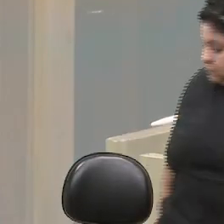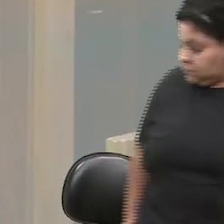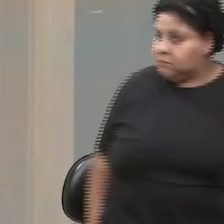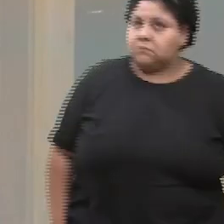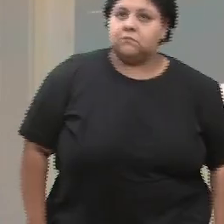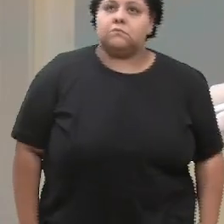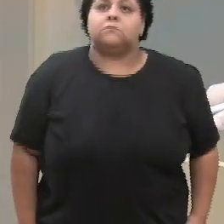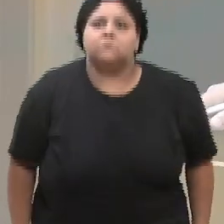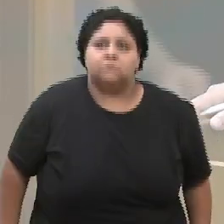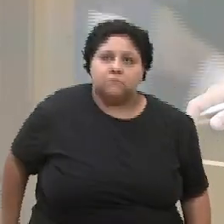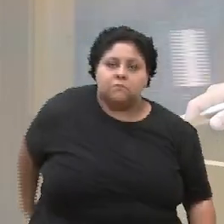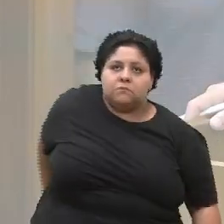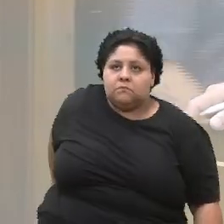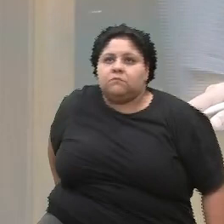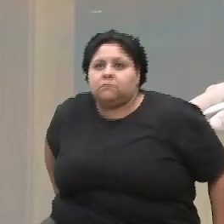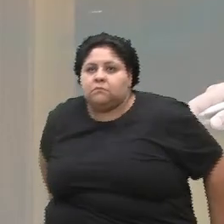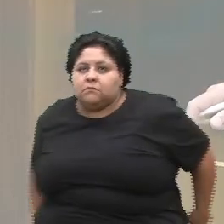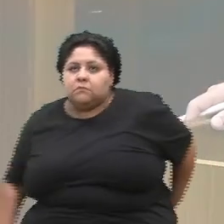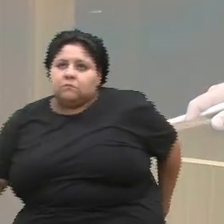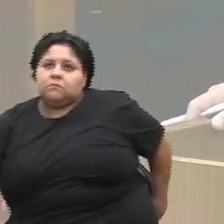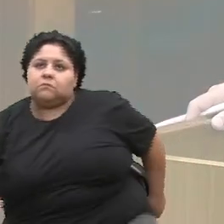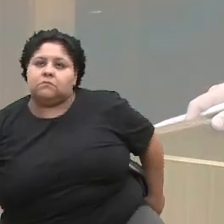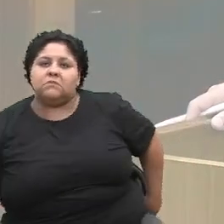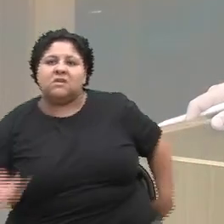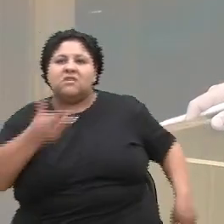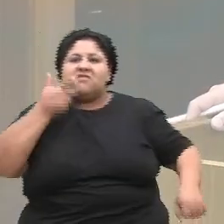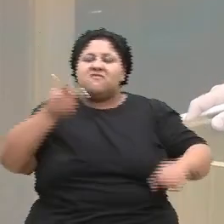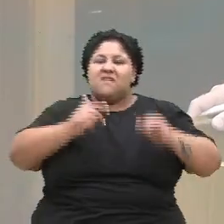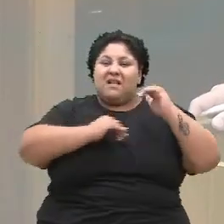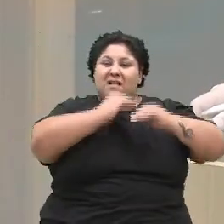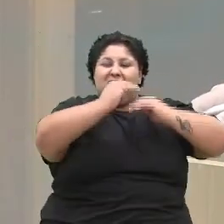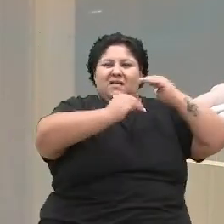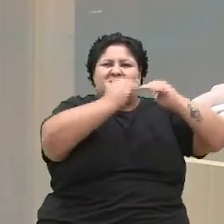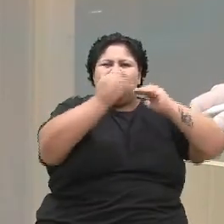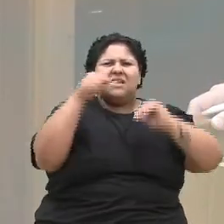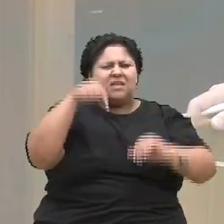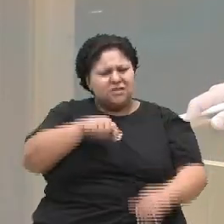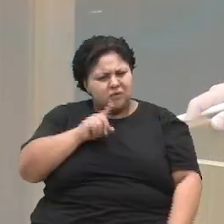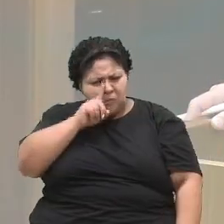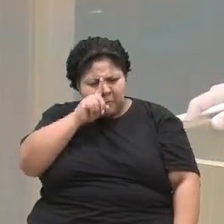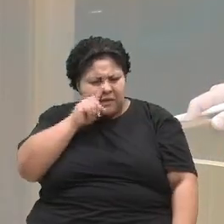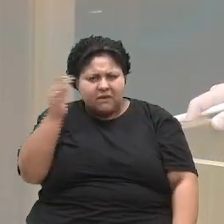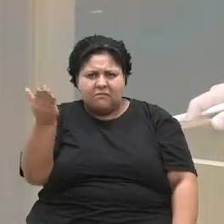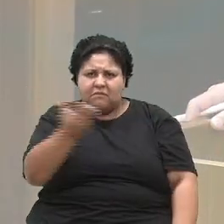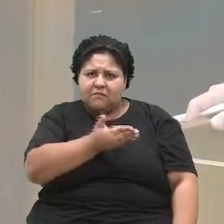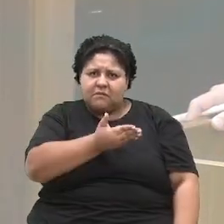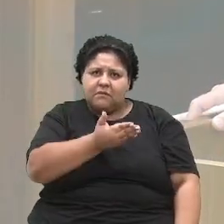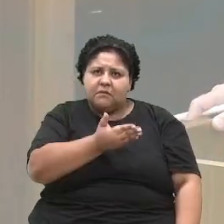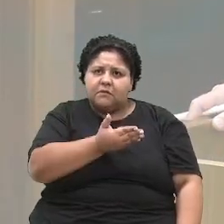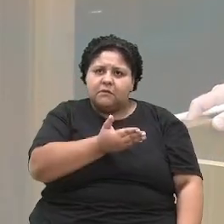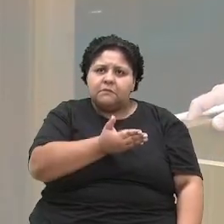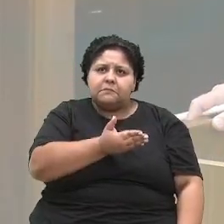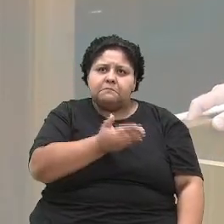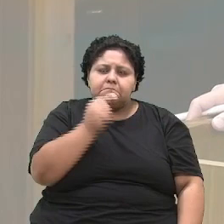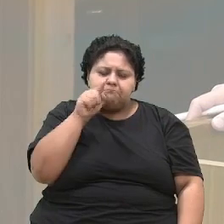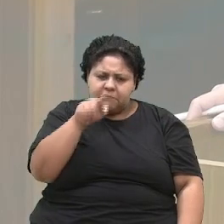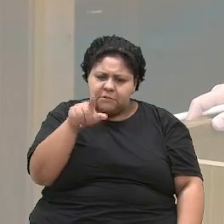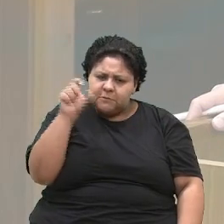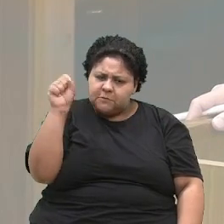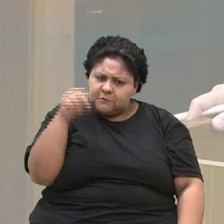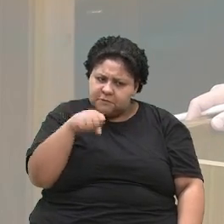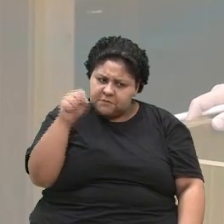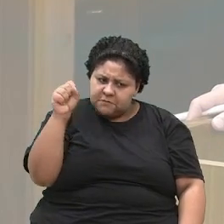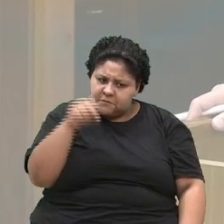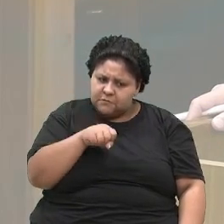Narrativas construídas de higienizar a cidade. Isso é um perigo, senhoras e senhores. Isso sim